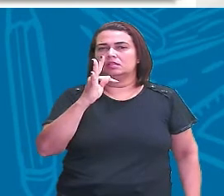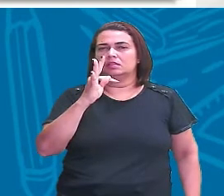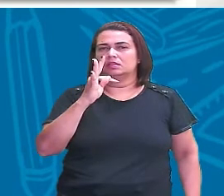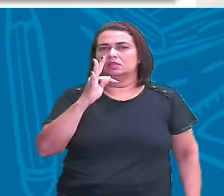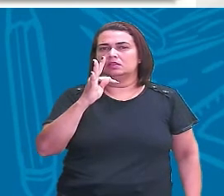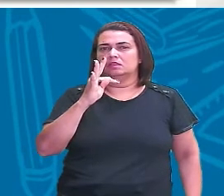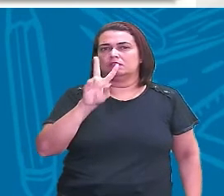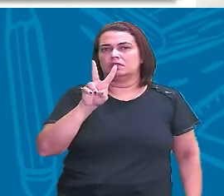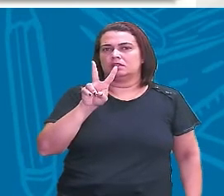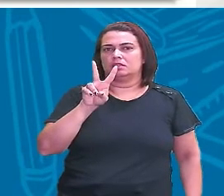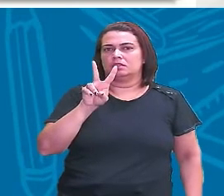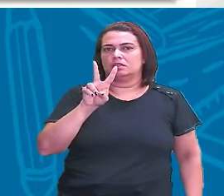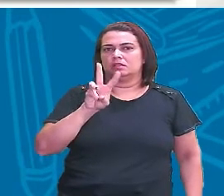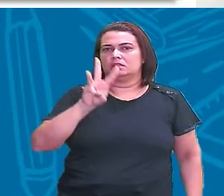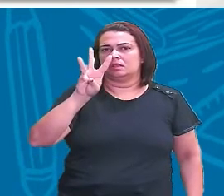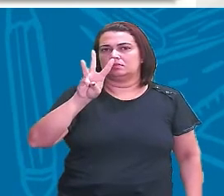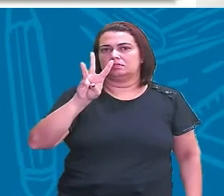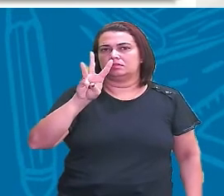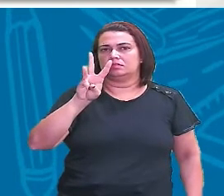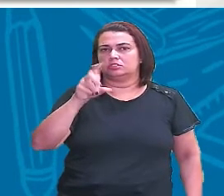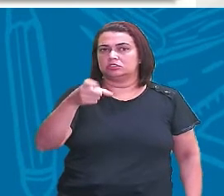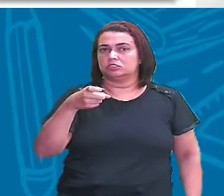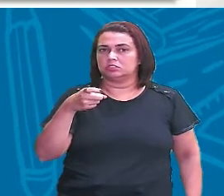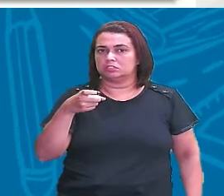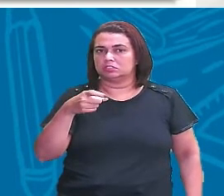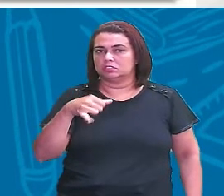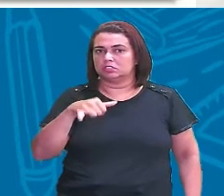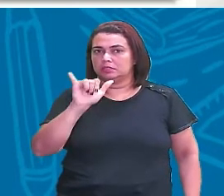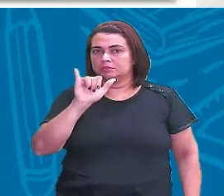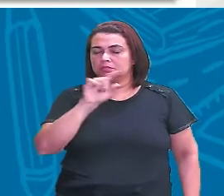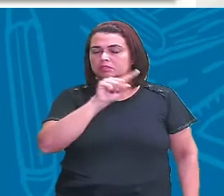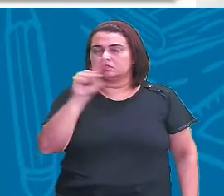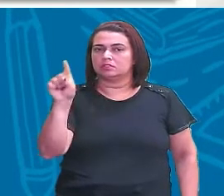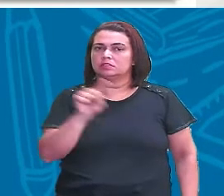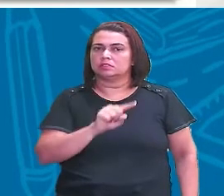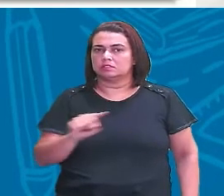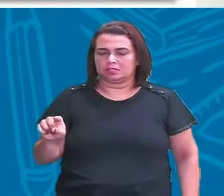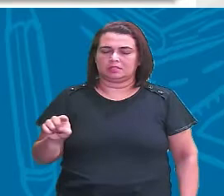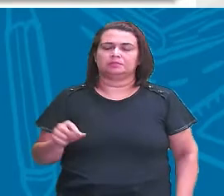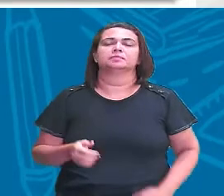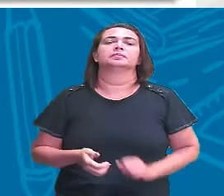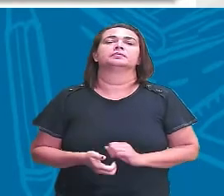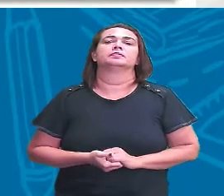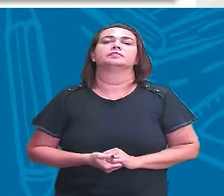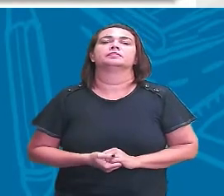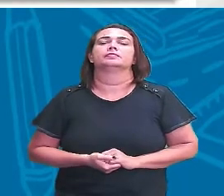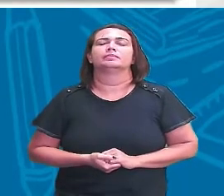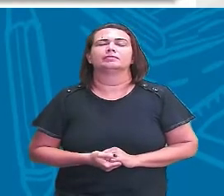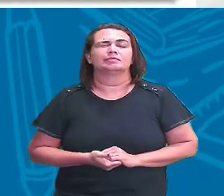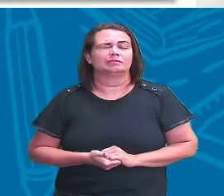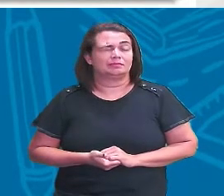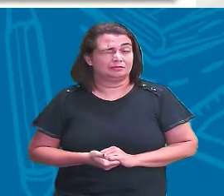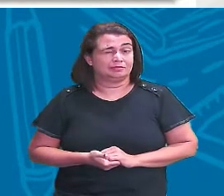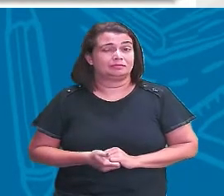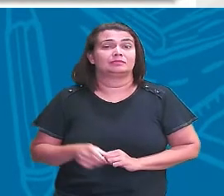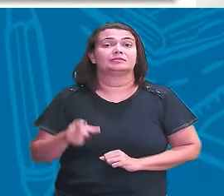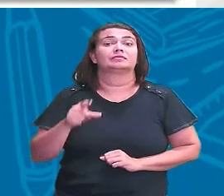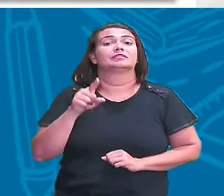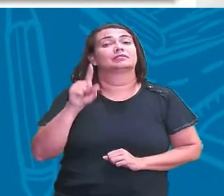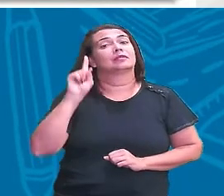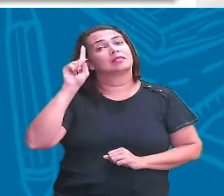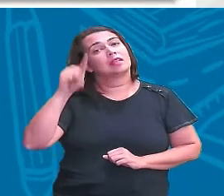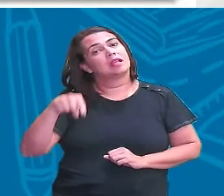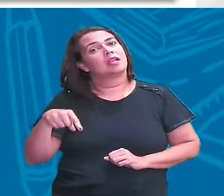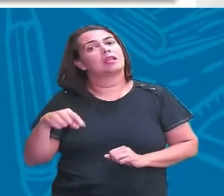T, V, W, X, Y e o Z. Bom? Então, isso aí são o